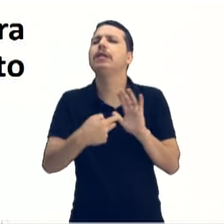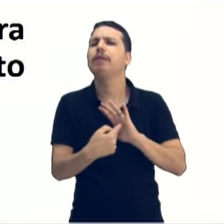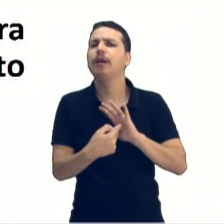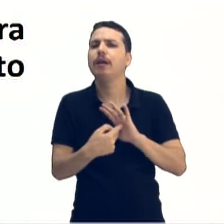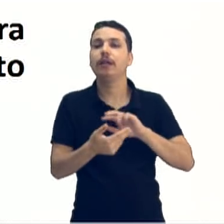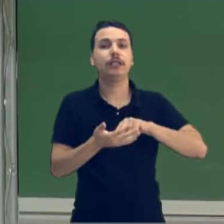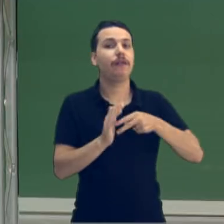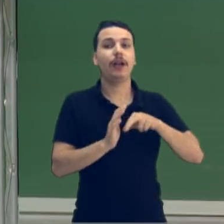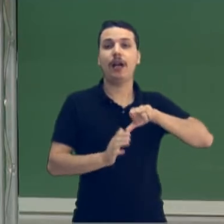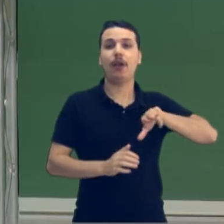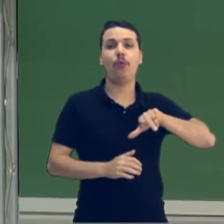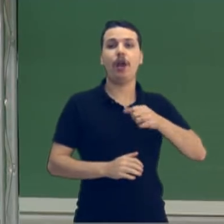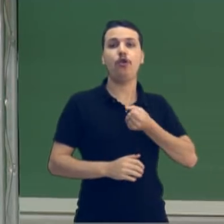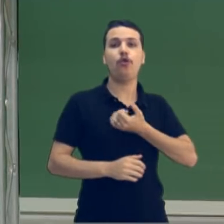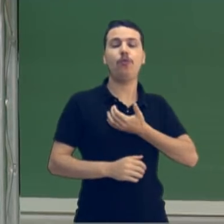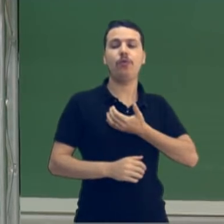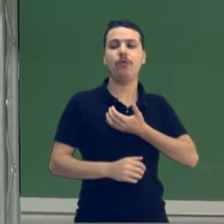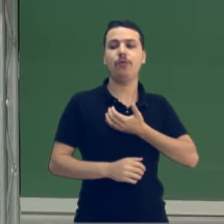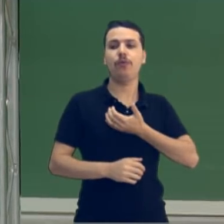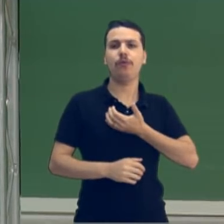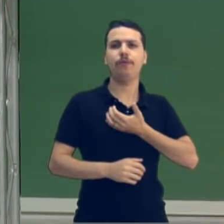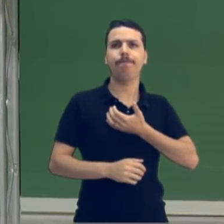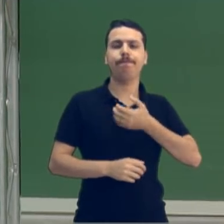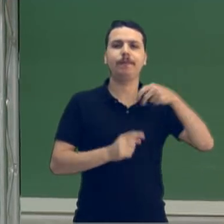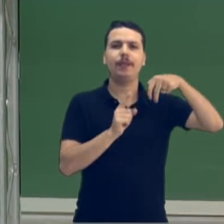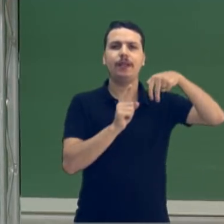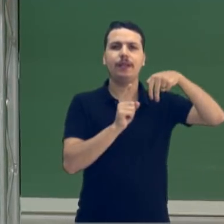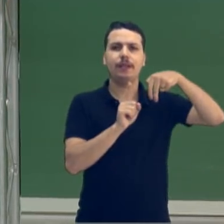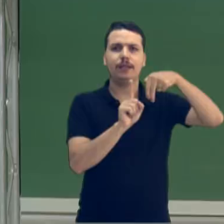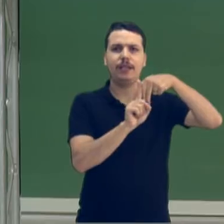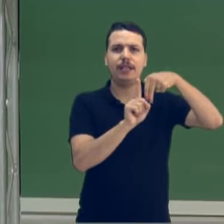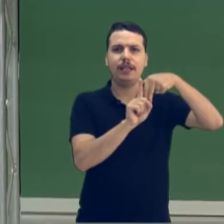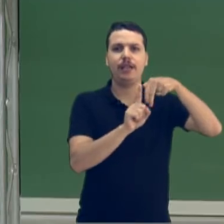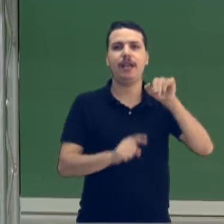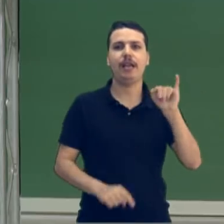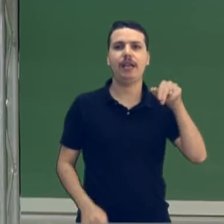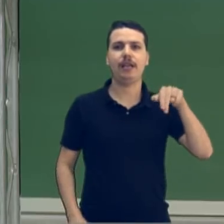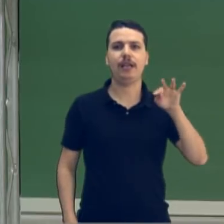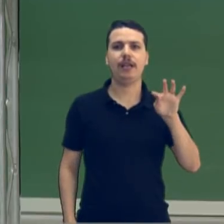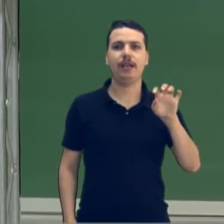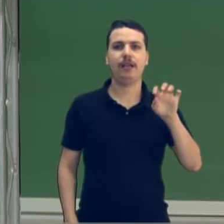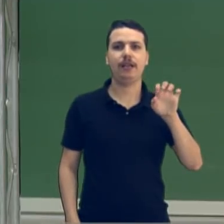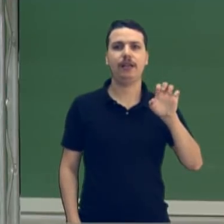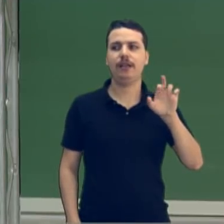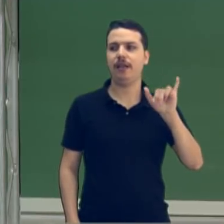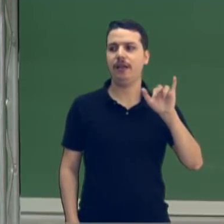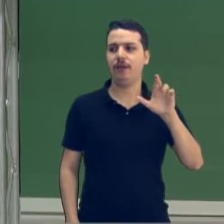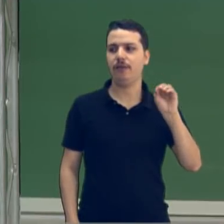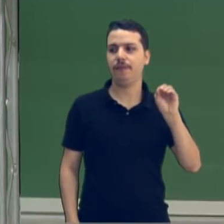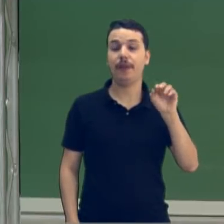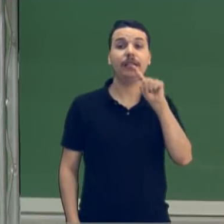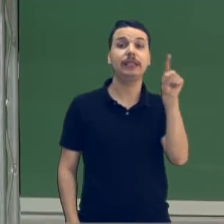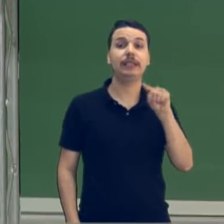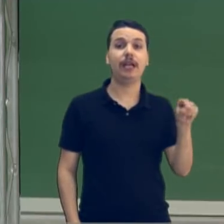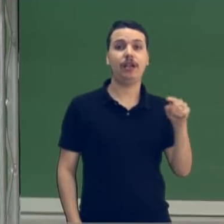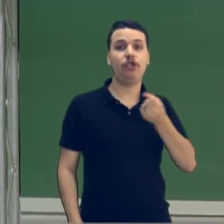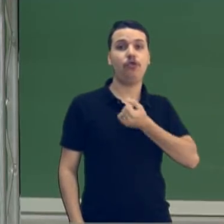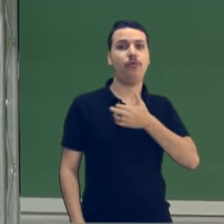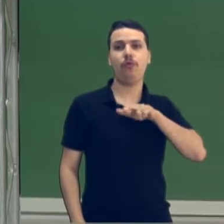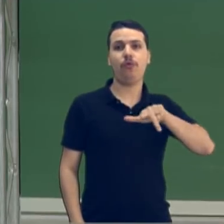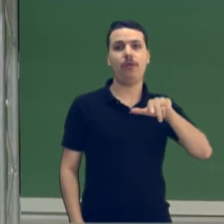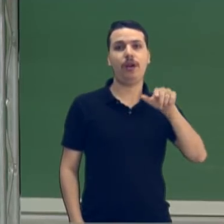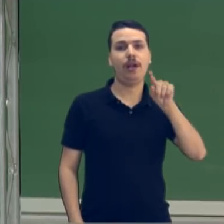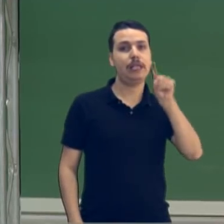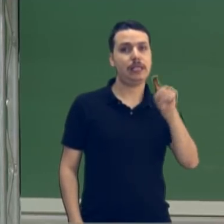é um número inteiro, né? E como faríamos para encontrar um número natural que equivale ao resto da divisão?